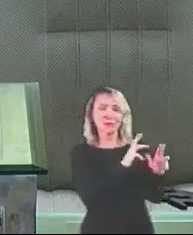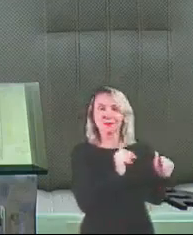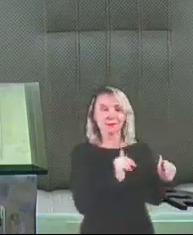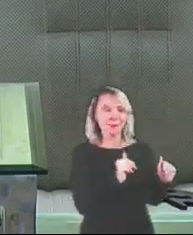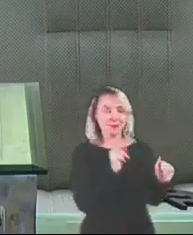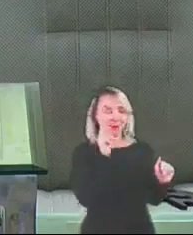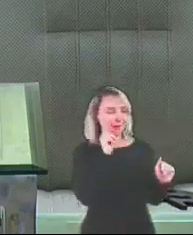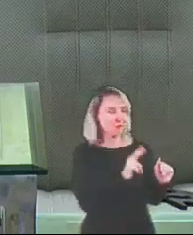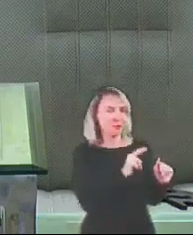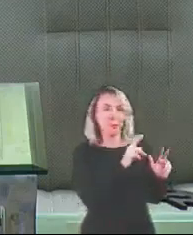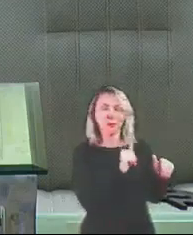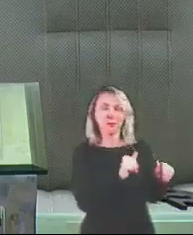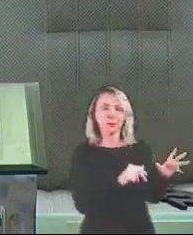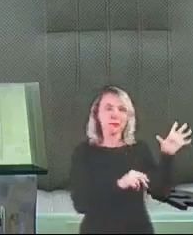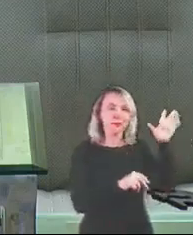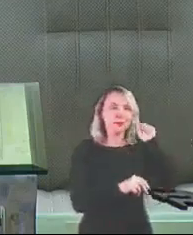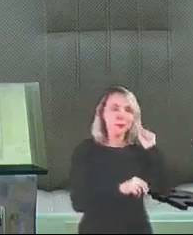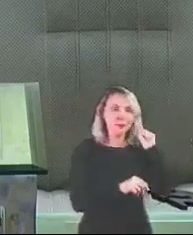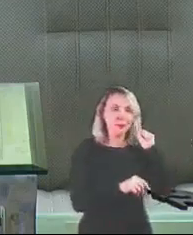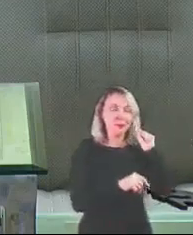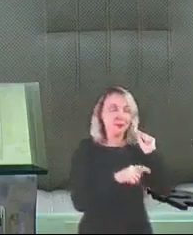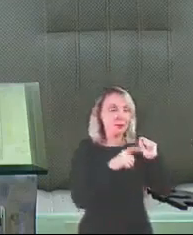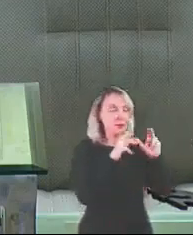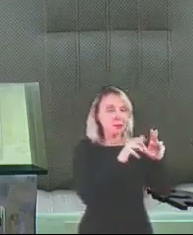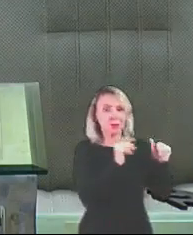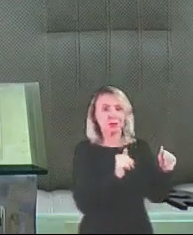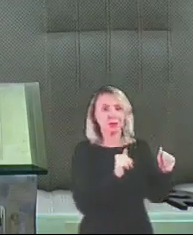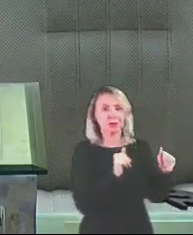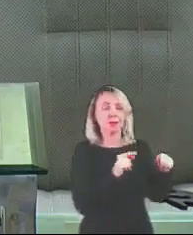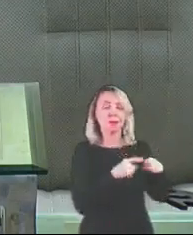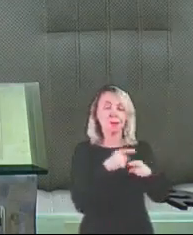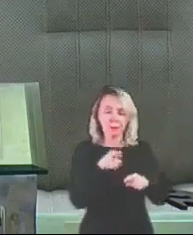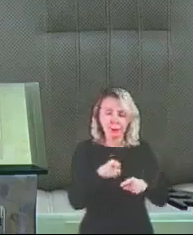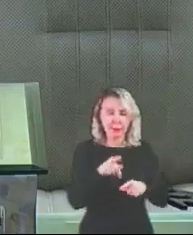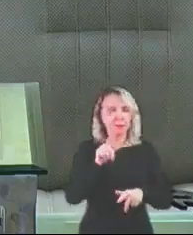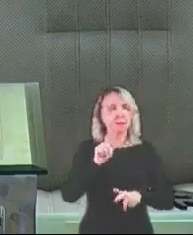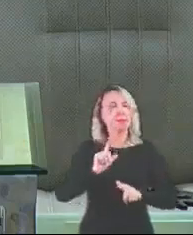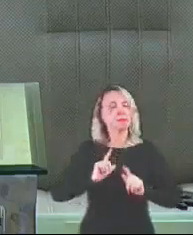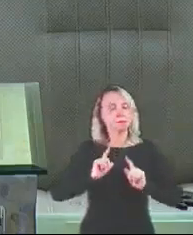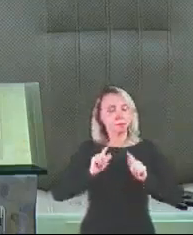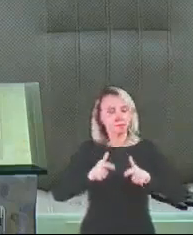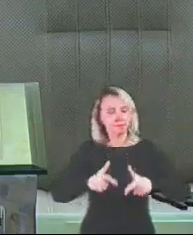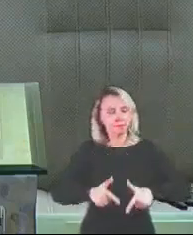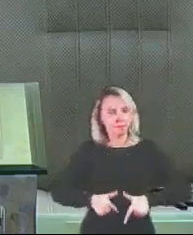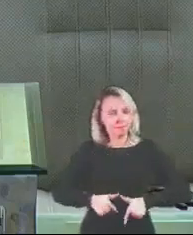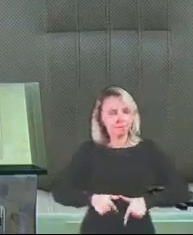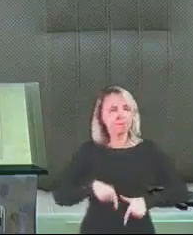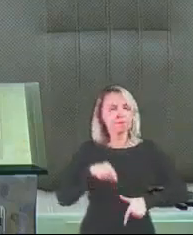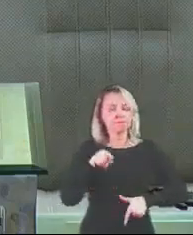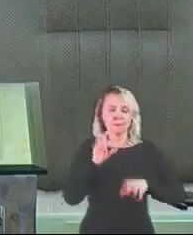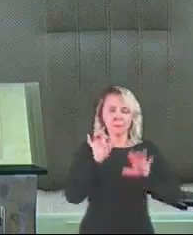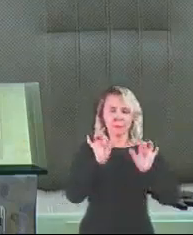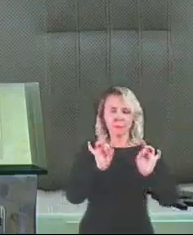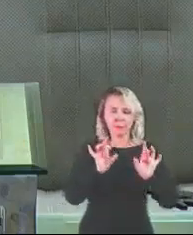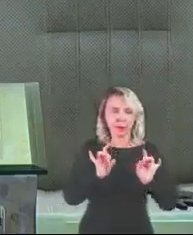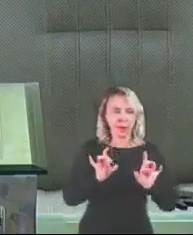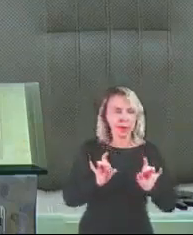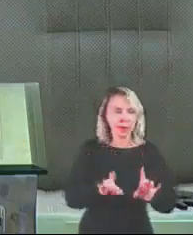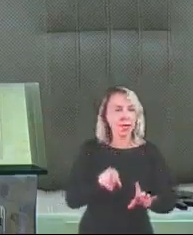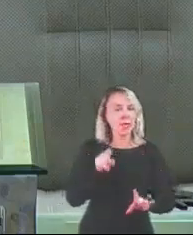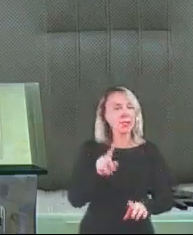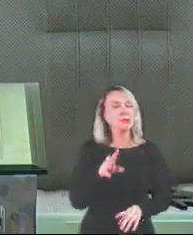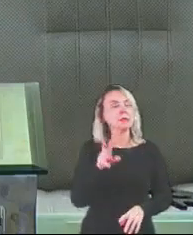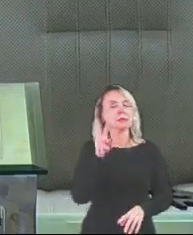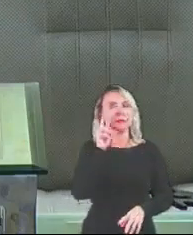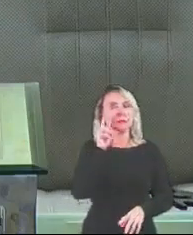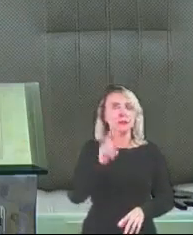povo contemplou coisas que ninguém nunca pensou em receber. Este povo viu descer maná do céu todo dia, e